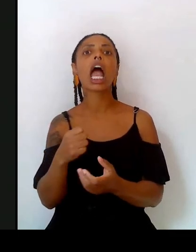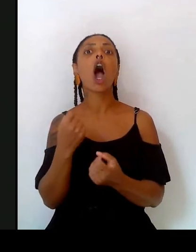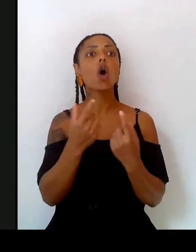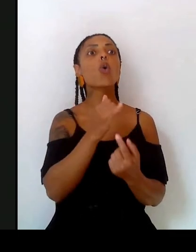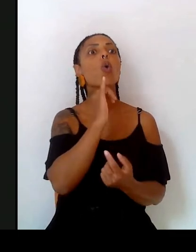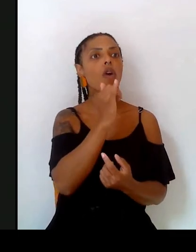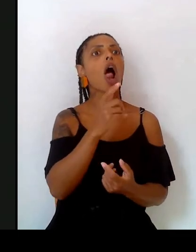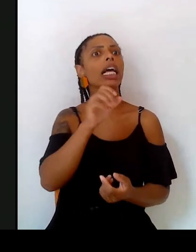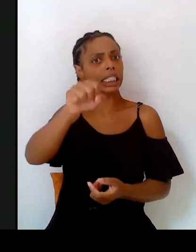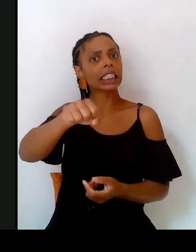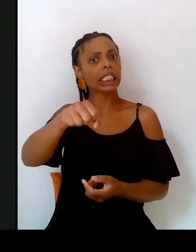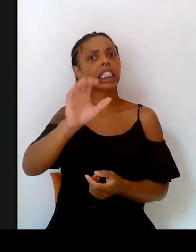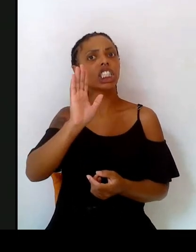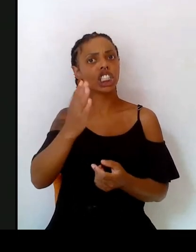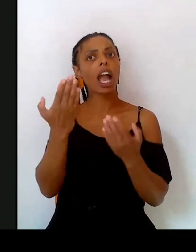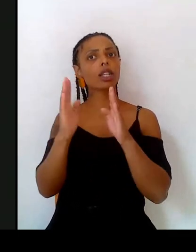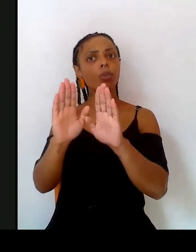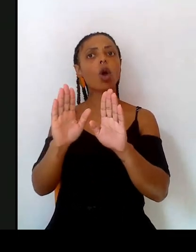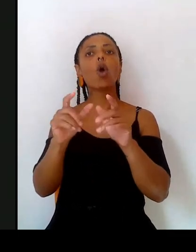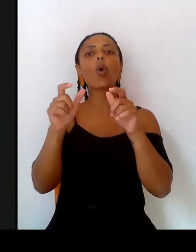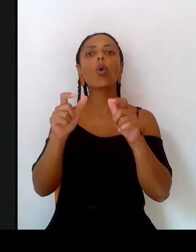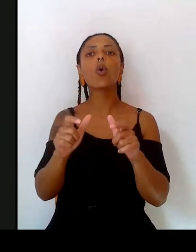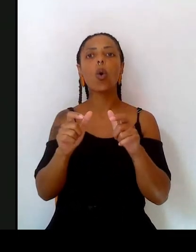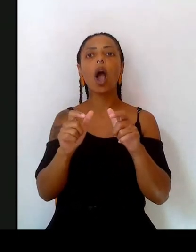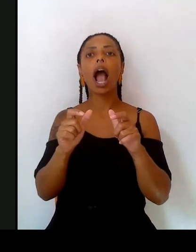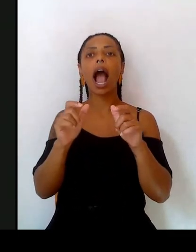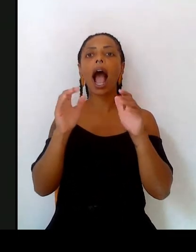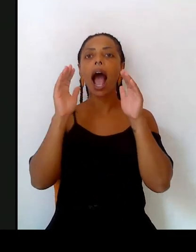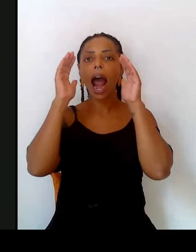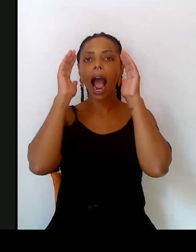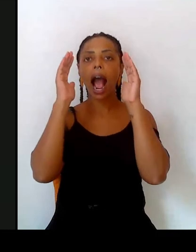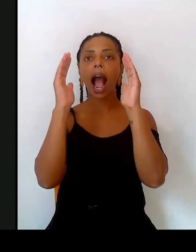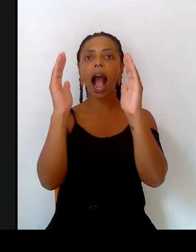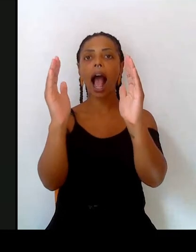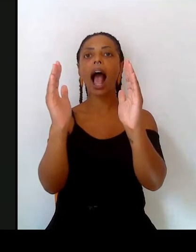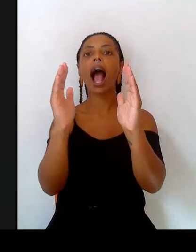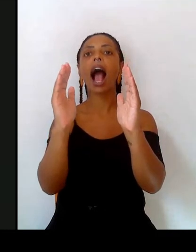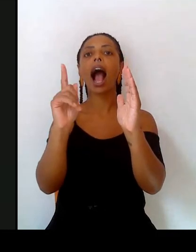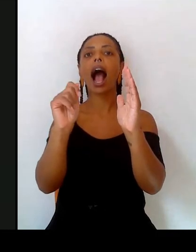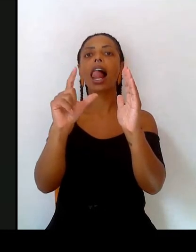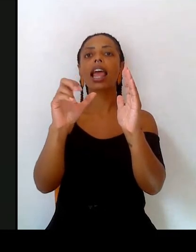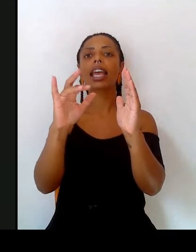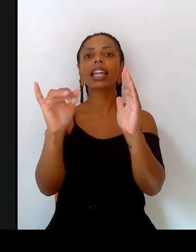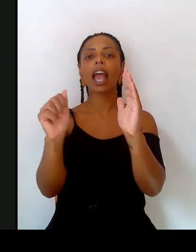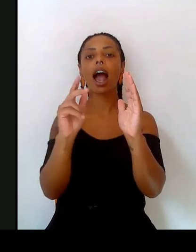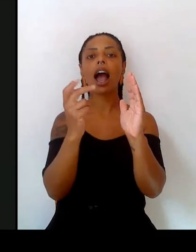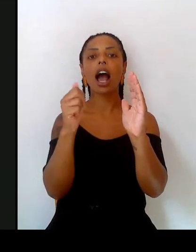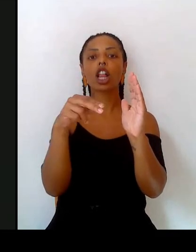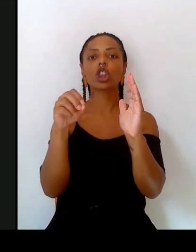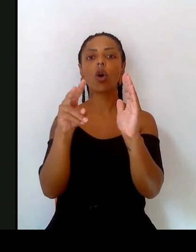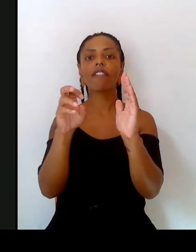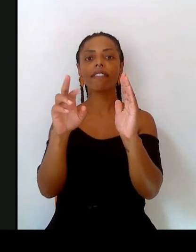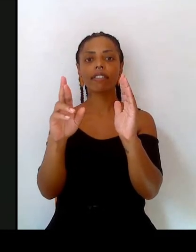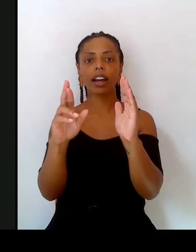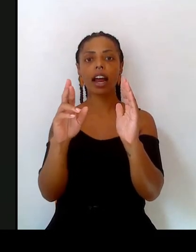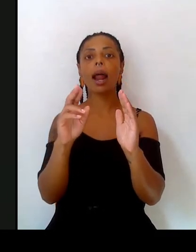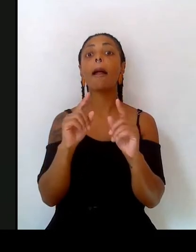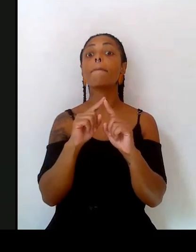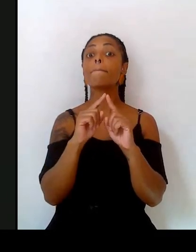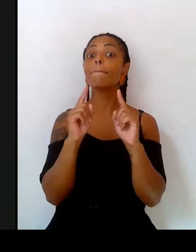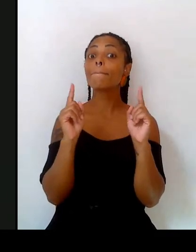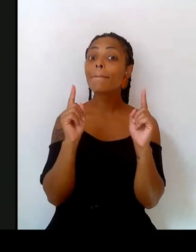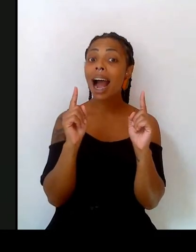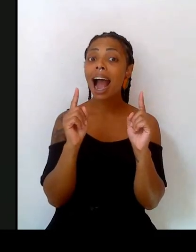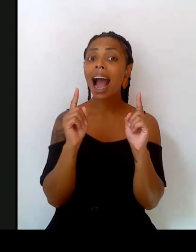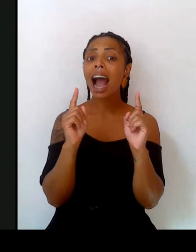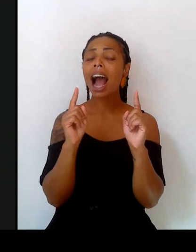que sim ela foi exposta na galeria mas a pesquisa atual demonstra que é muito improvável